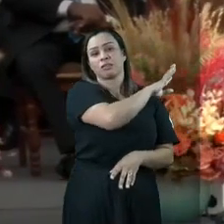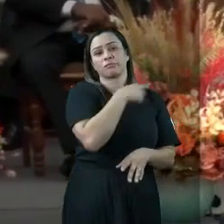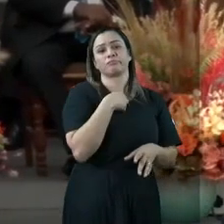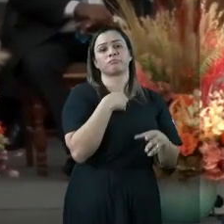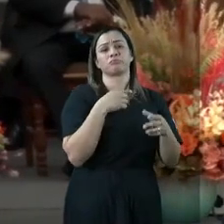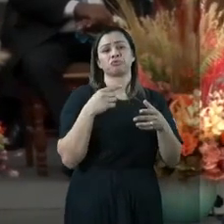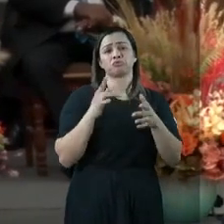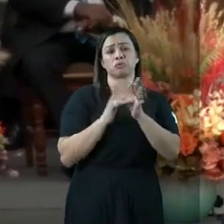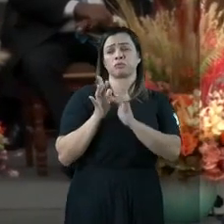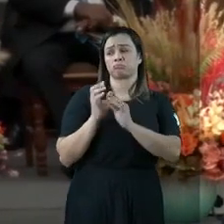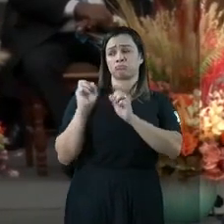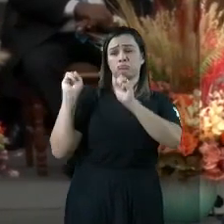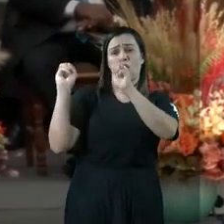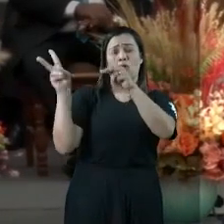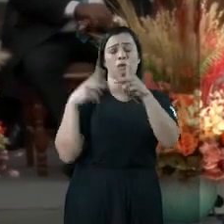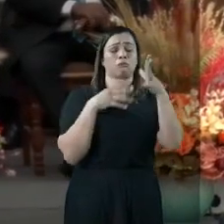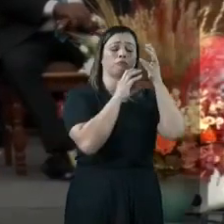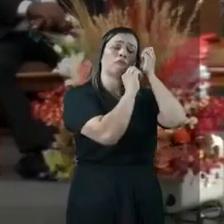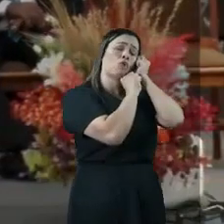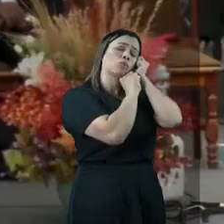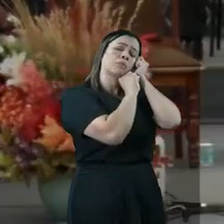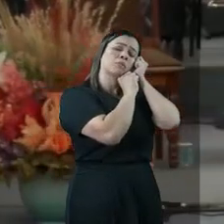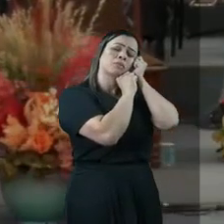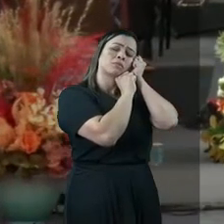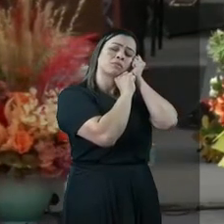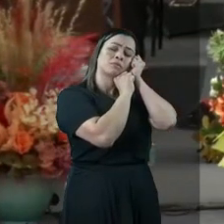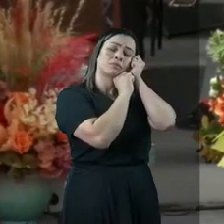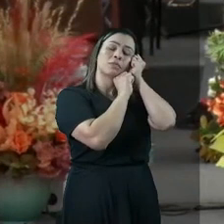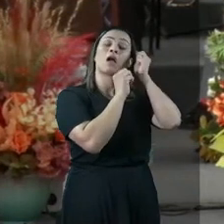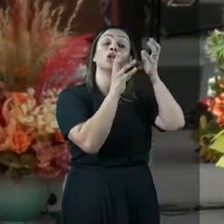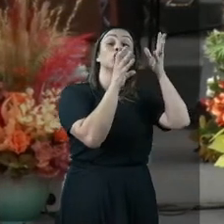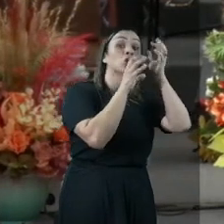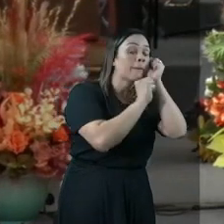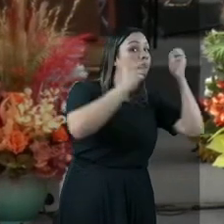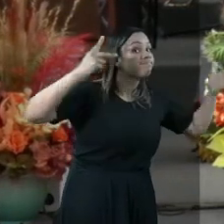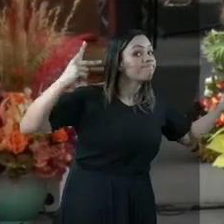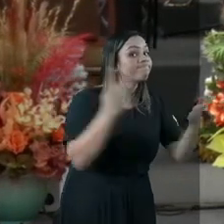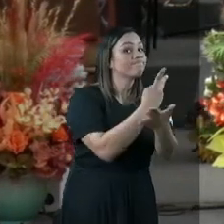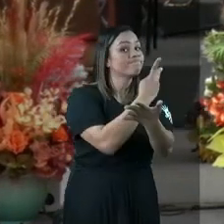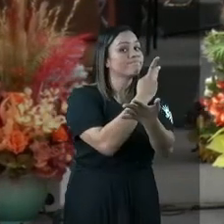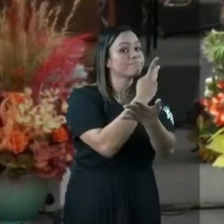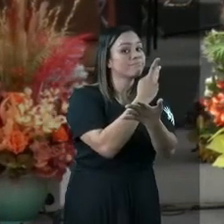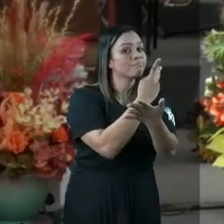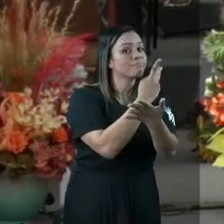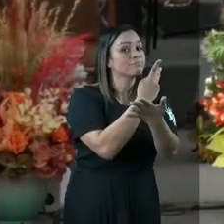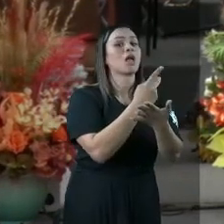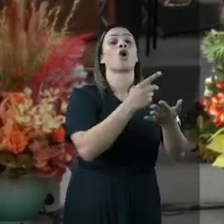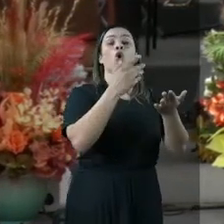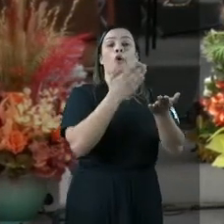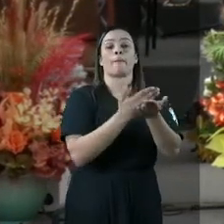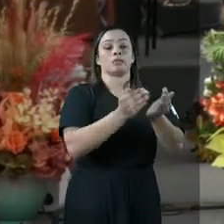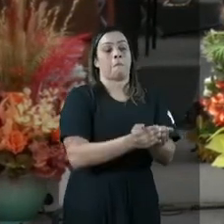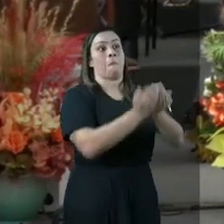mão, ninguém canta um hino porque eu entrei no barco, vou dormir. Mas quando ele dorme no nosso barco, é para mostrar que quem